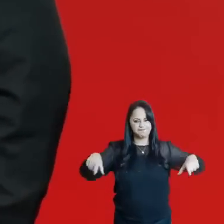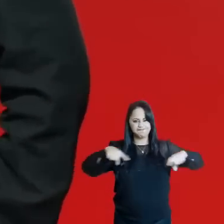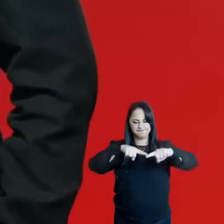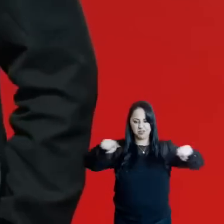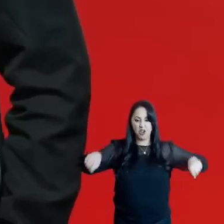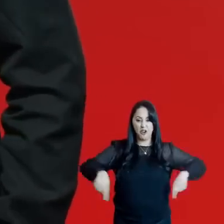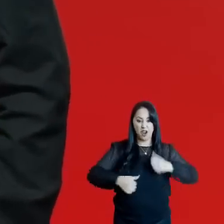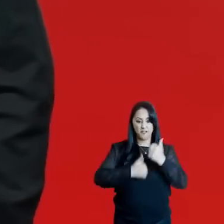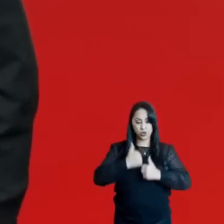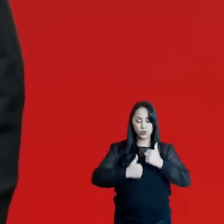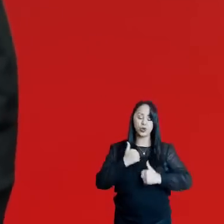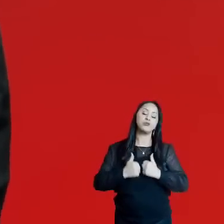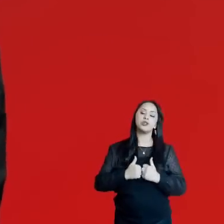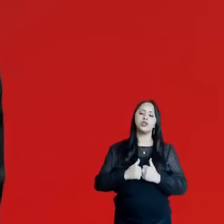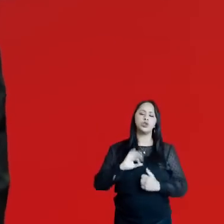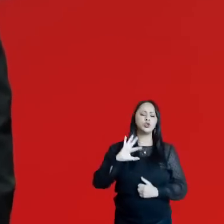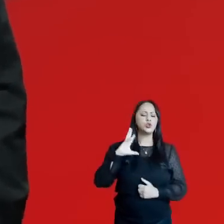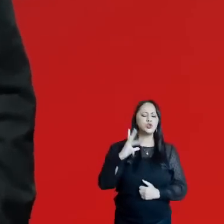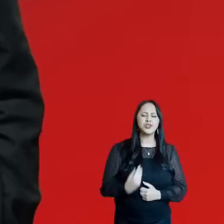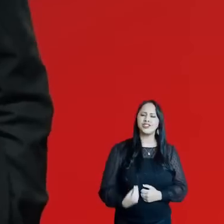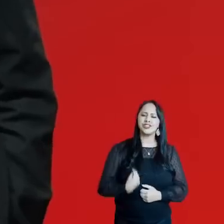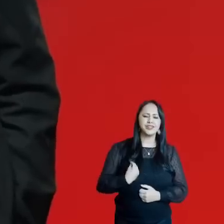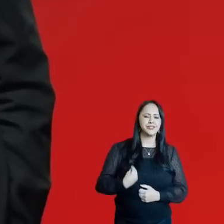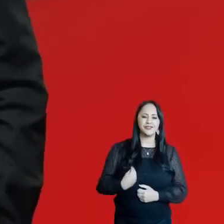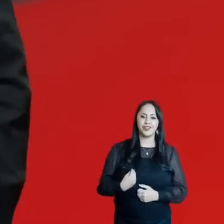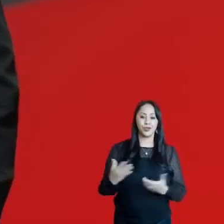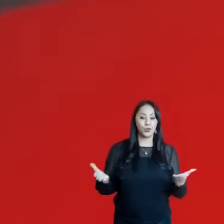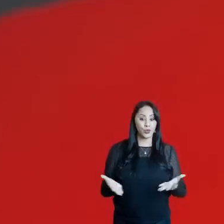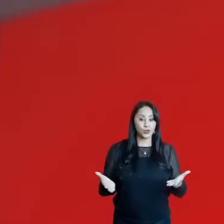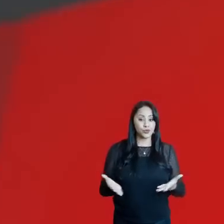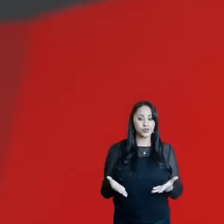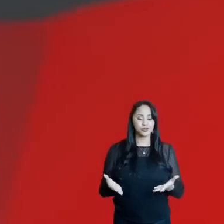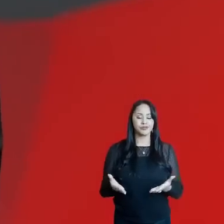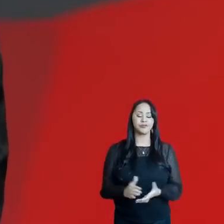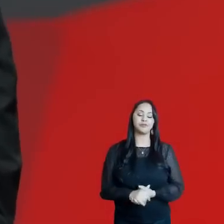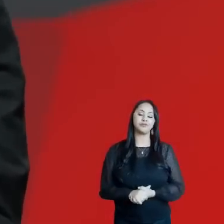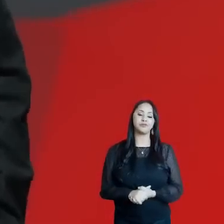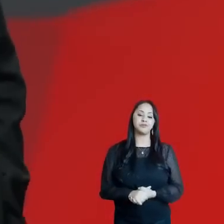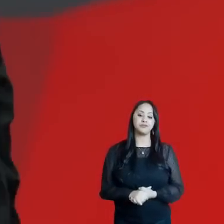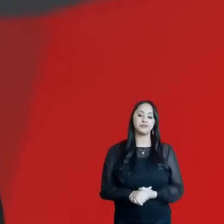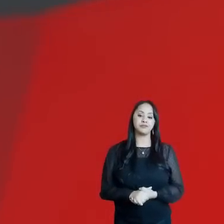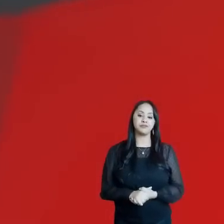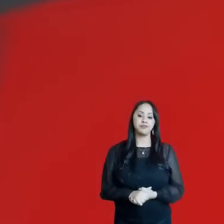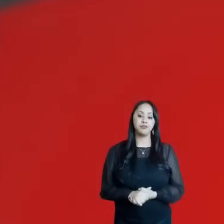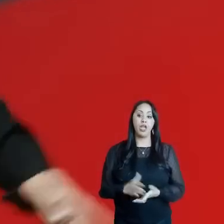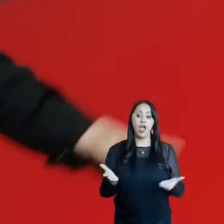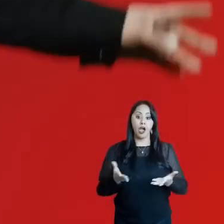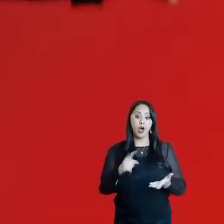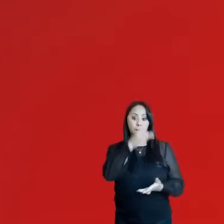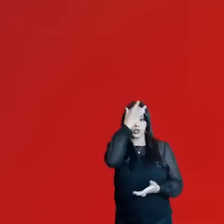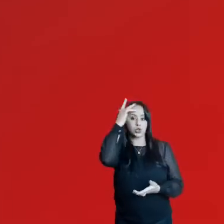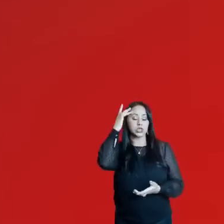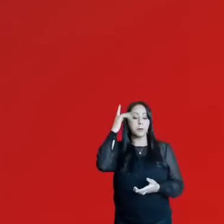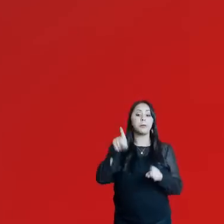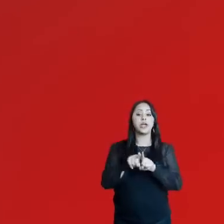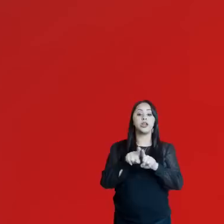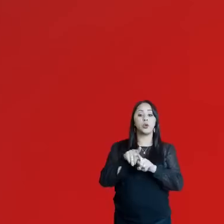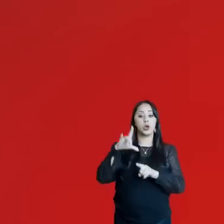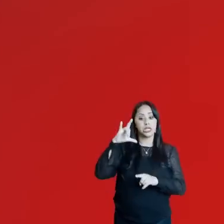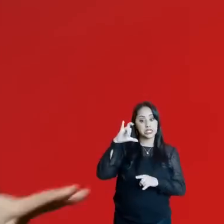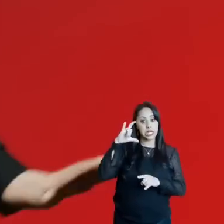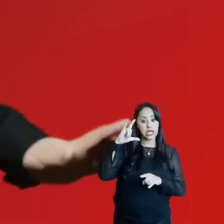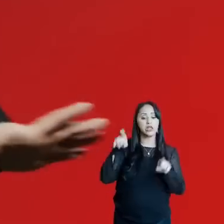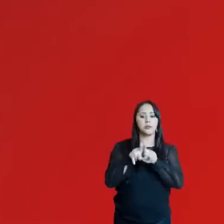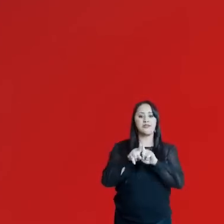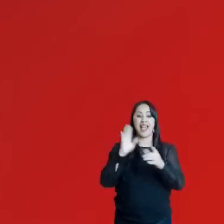aqui, tudo isso que estou vivendo, tudo isso que a gente está vivendo neste momento aqui, recomendação agora até para quem está no Instagram é correr para o YouTube,